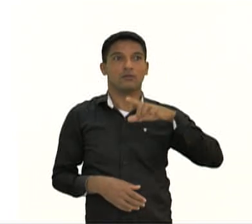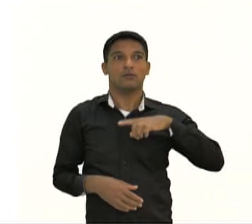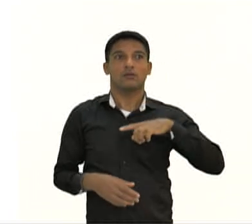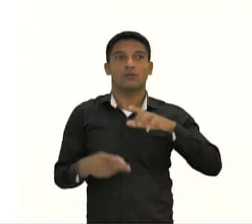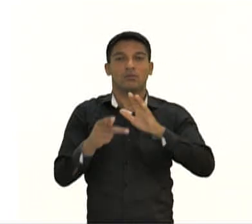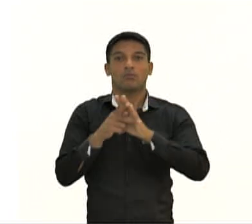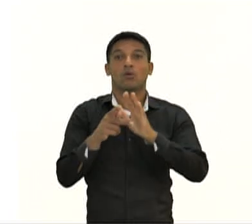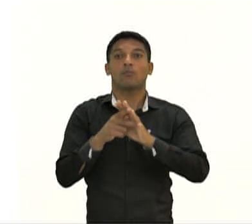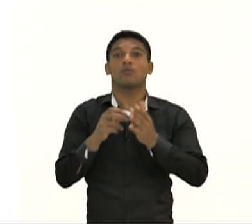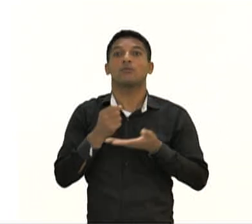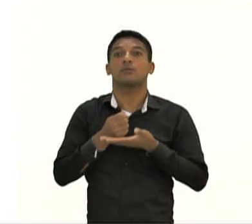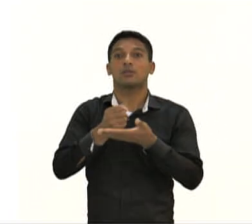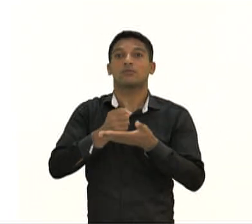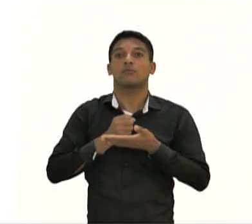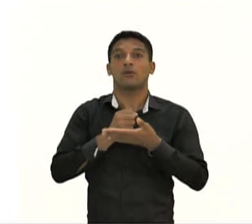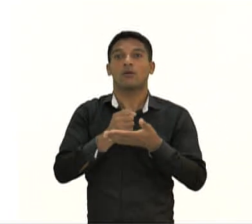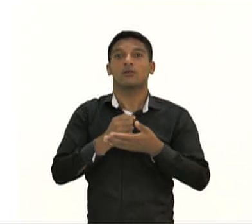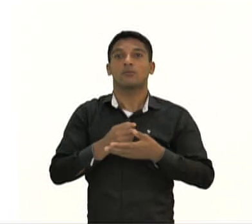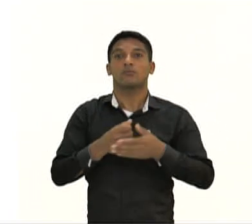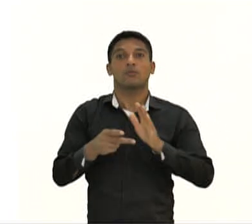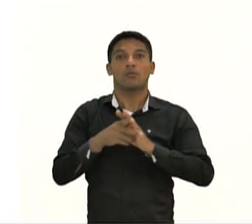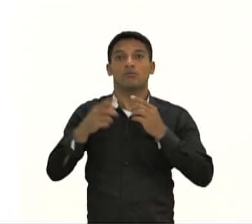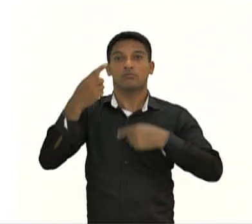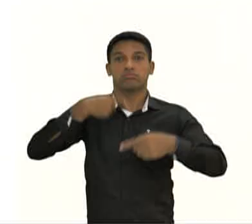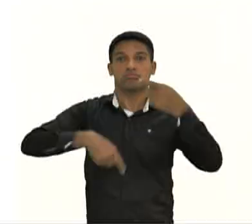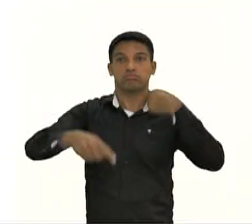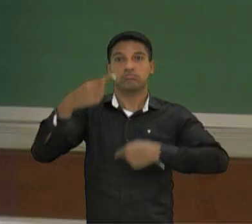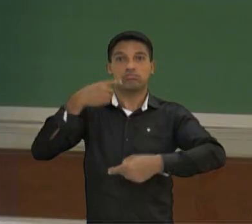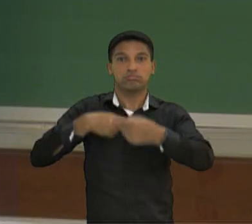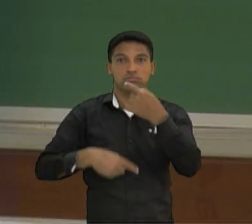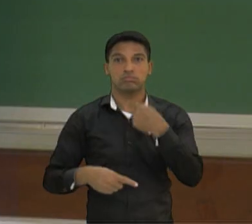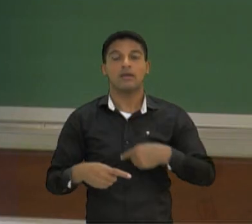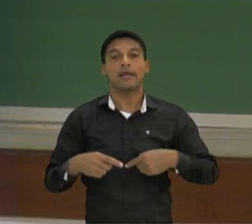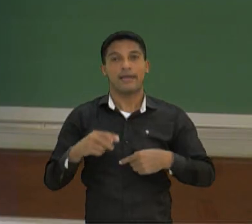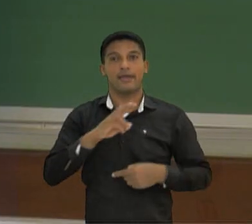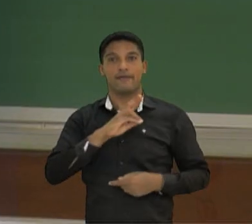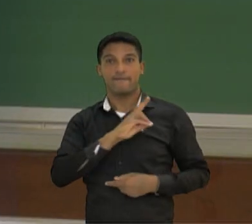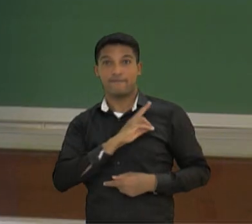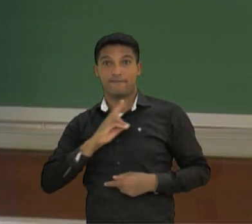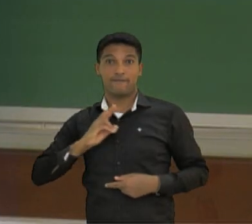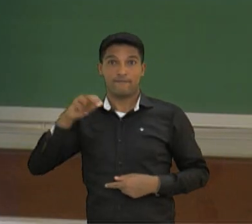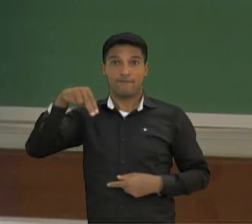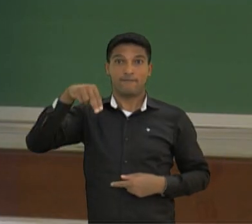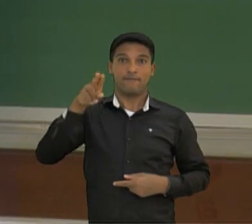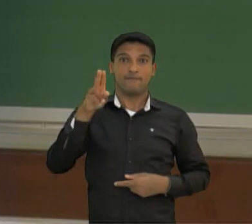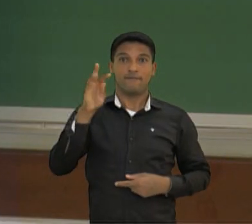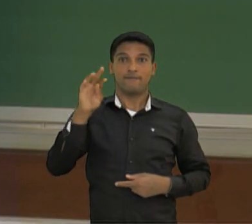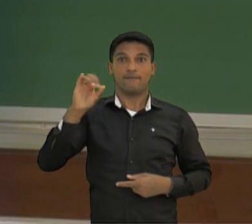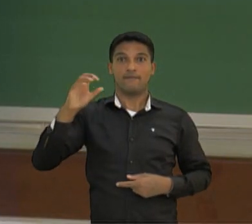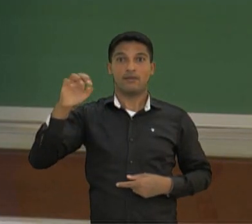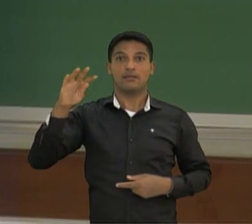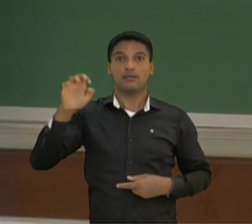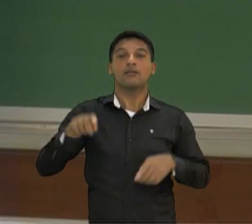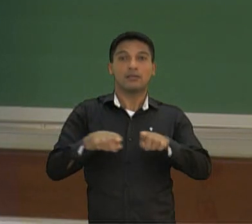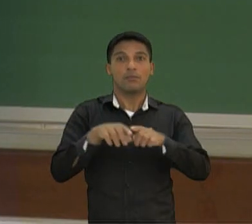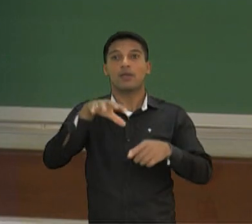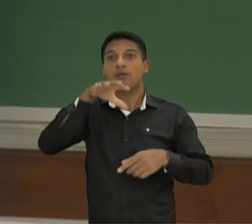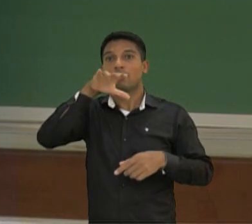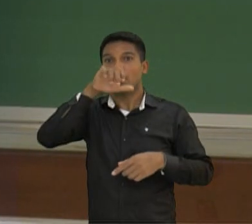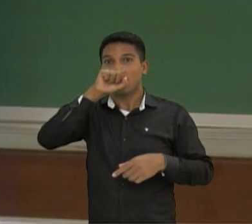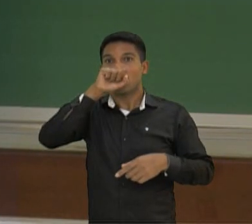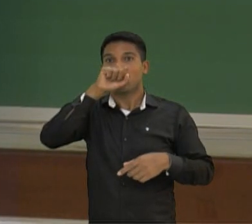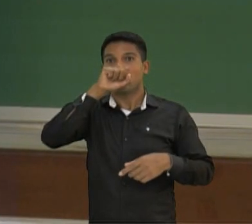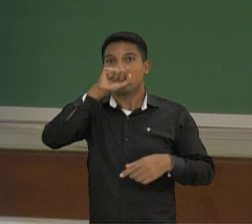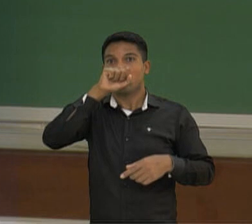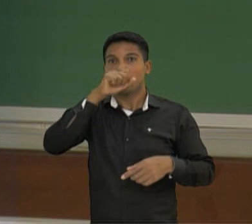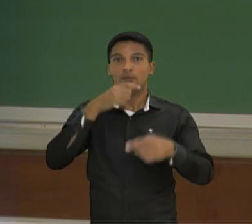de transporte, sistema circulatório. Transporte tanto de nutrientes, quanto transporte dos gases aí também. Vamos